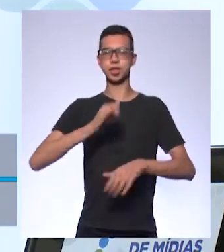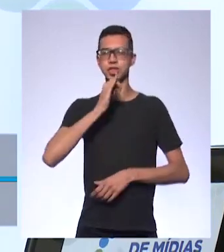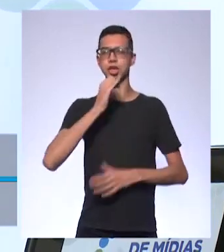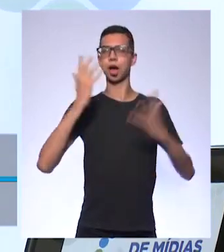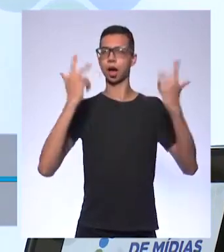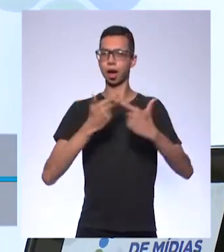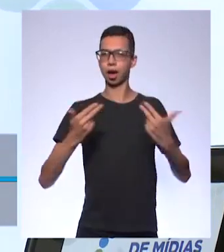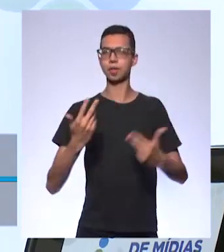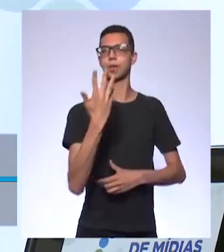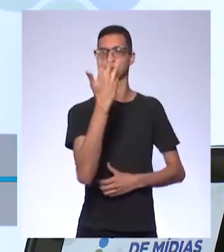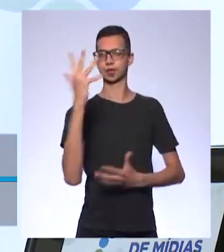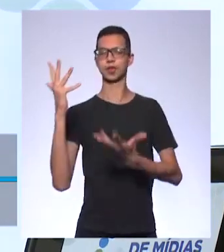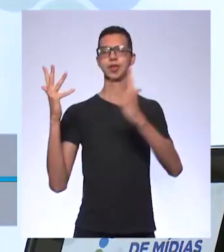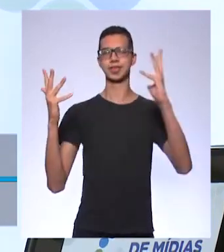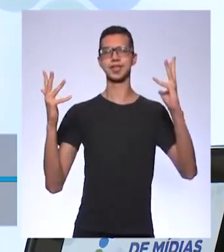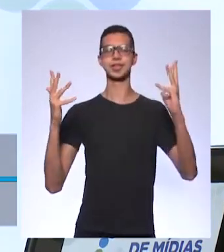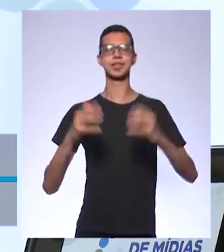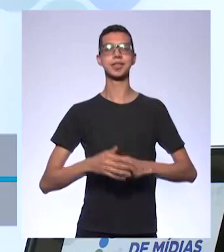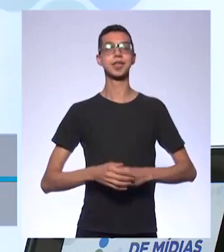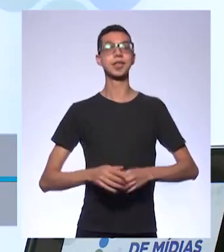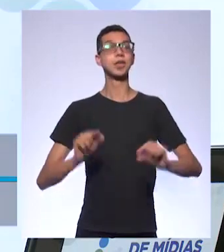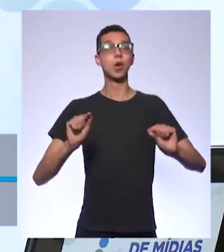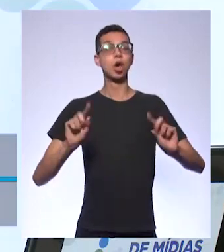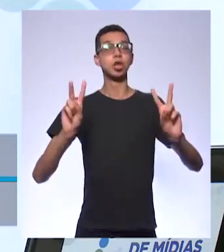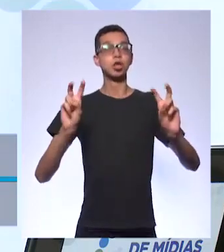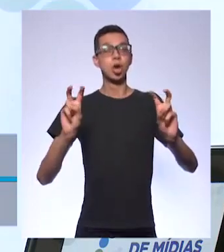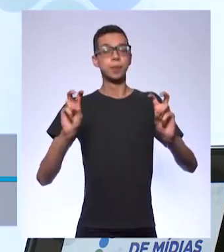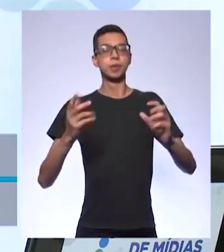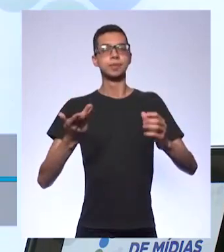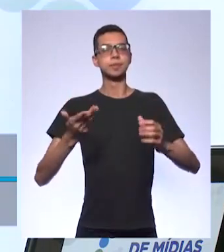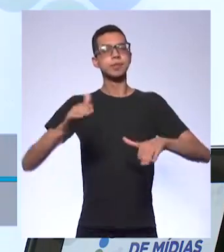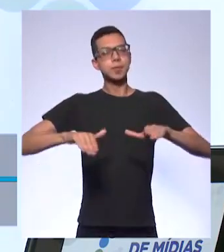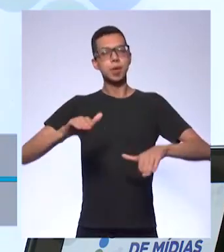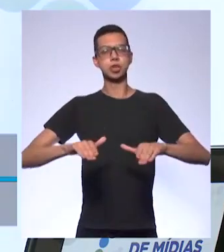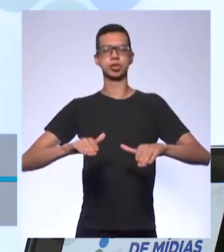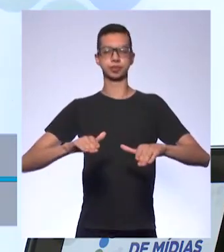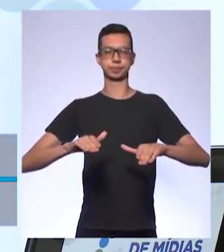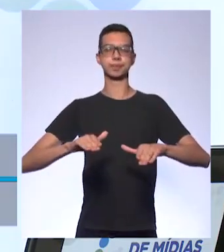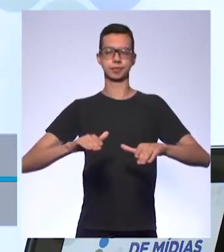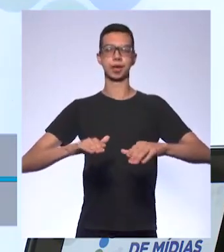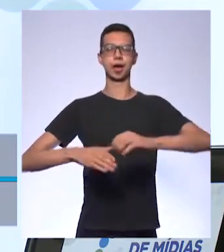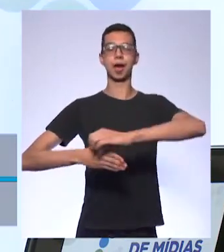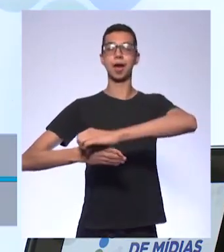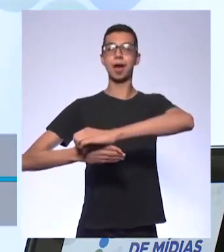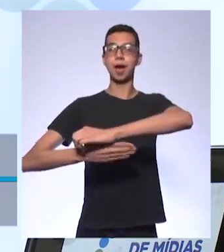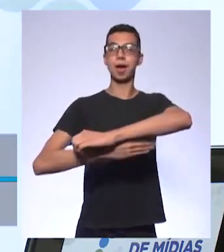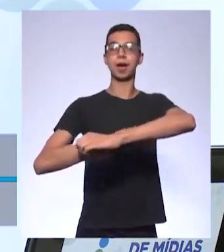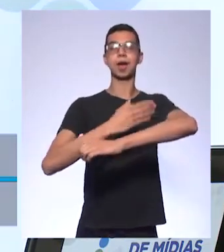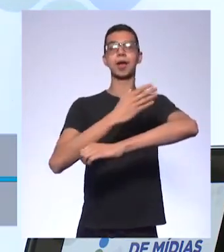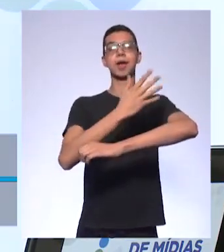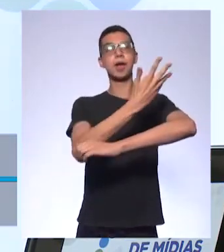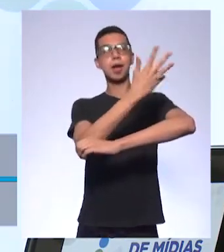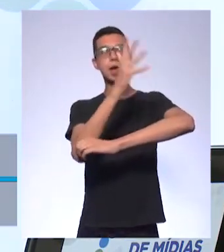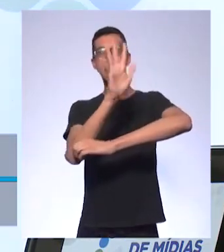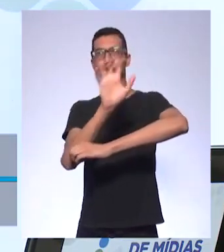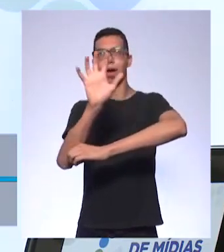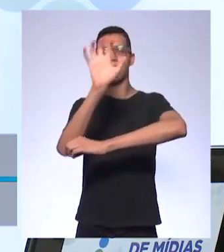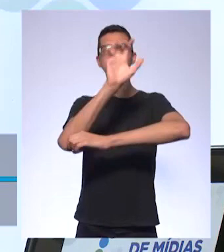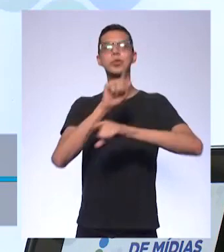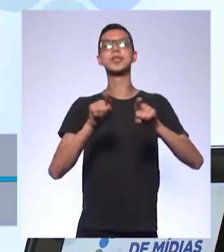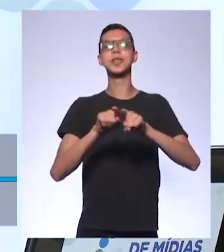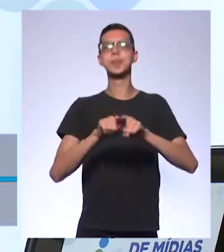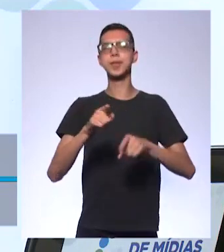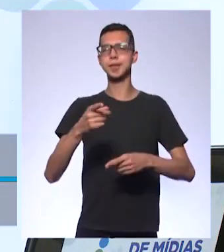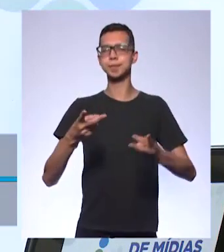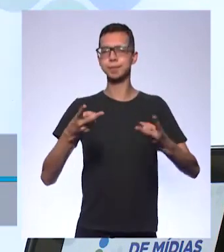vegetação e, obviamente, vai influenciar no habitat do ecossistema desses seres vivos, que também formam aí essa cadeia alimentar que nós vimos